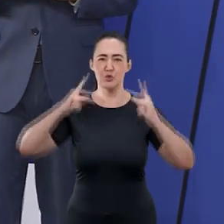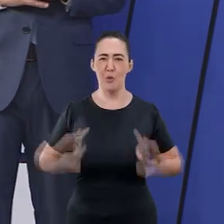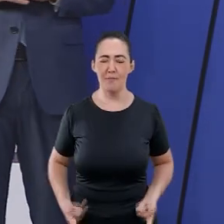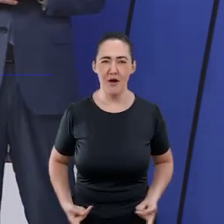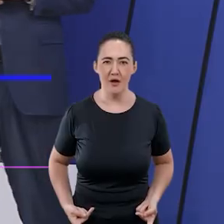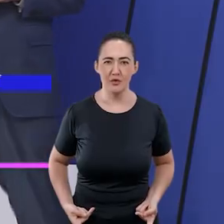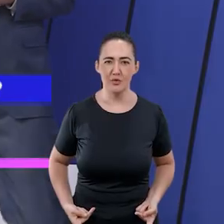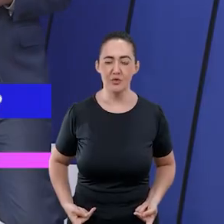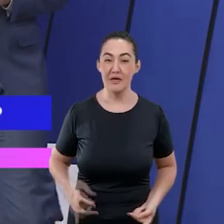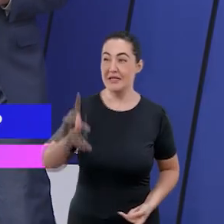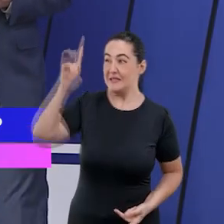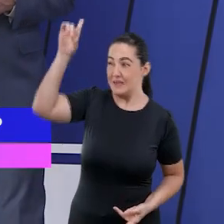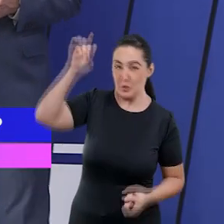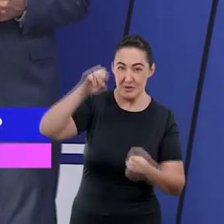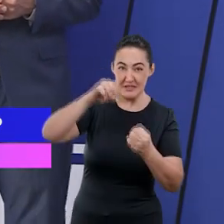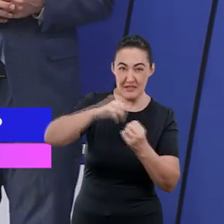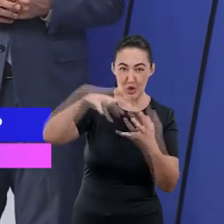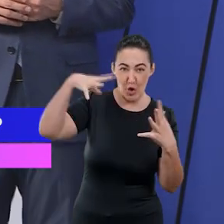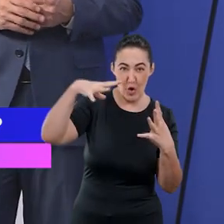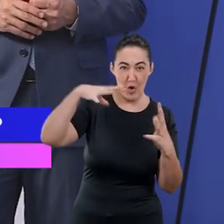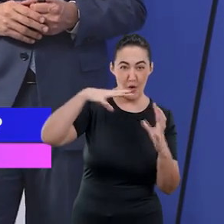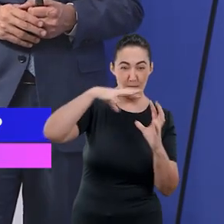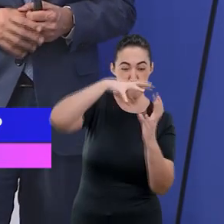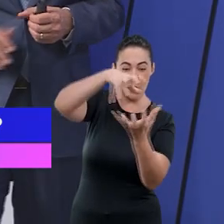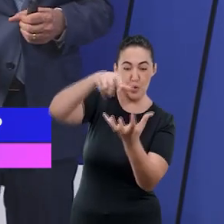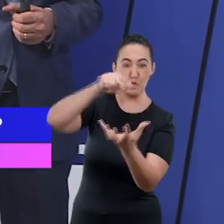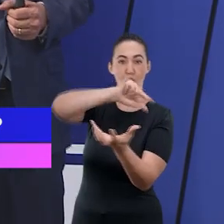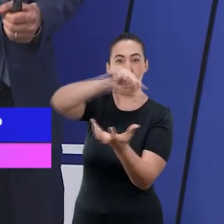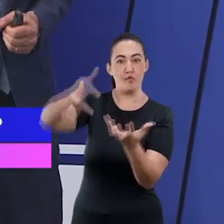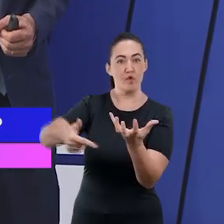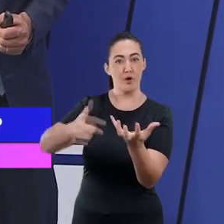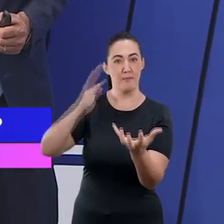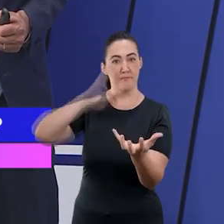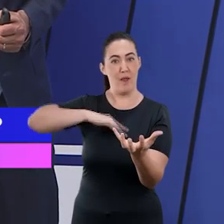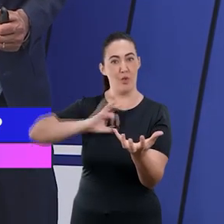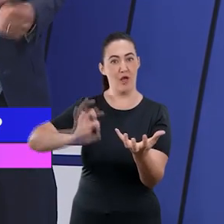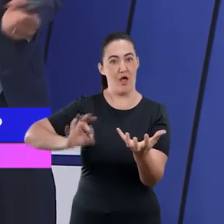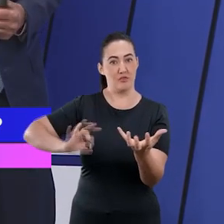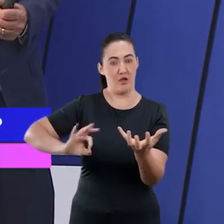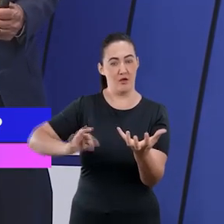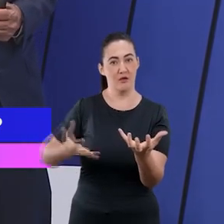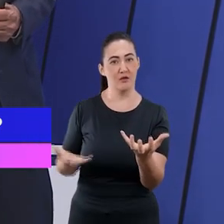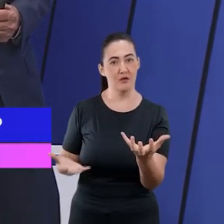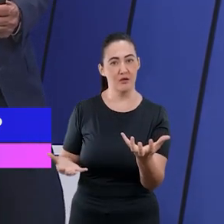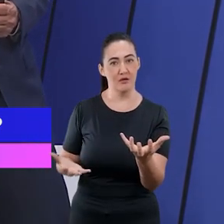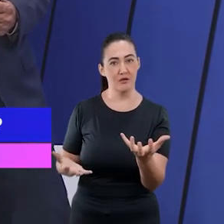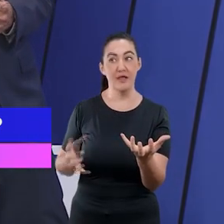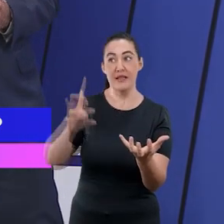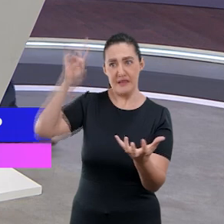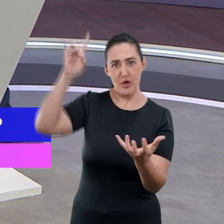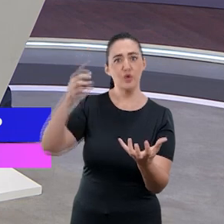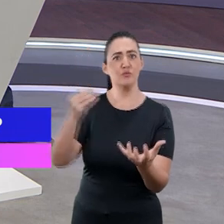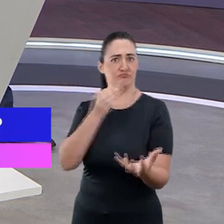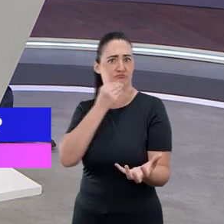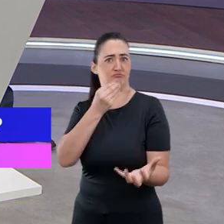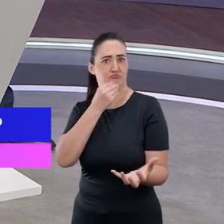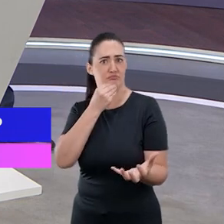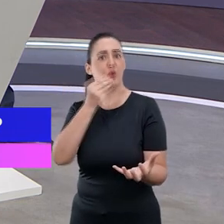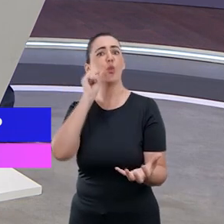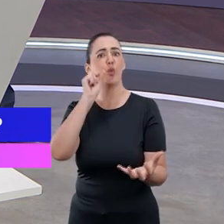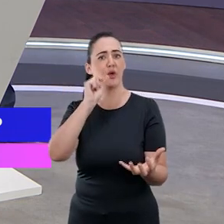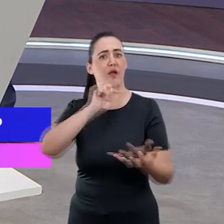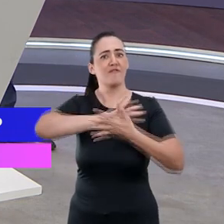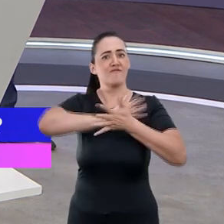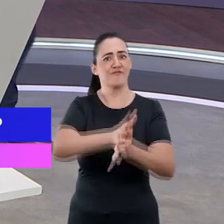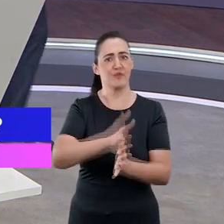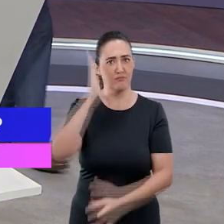sem sofrimento? Deus poderia ter fechado a porta para o sofrimento? Deixa eu te explicar